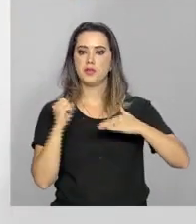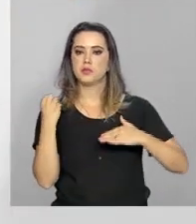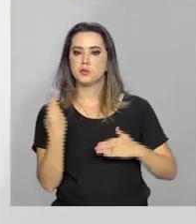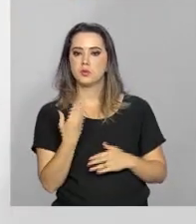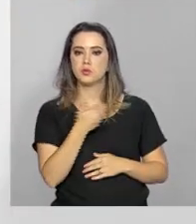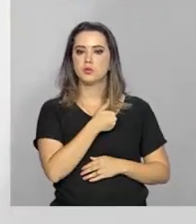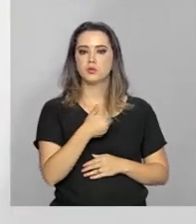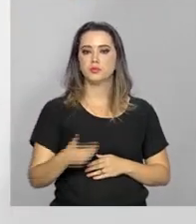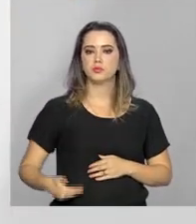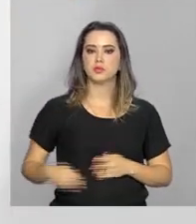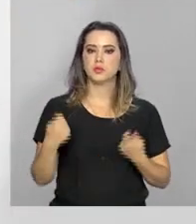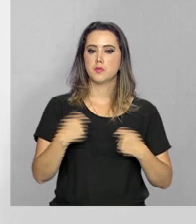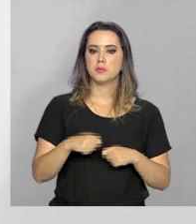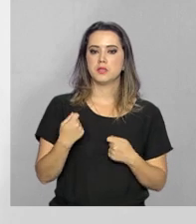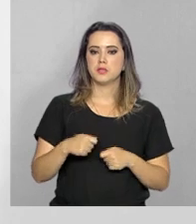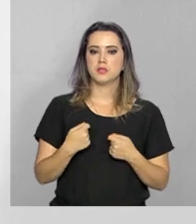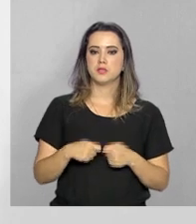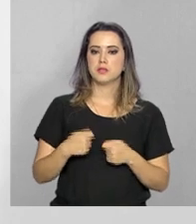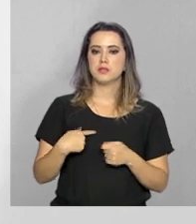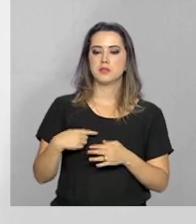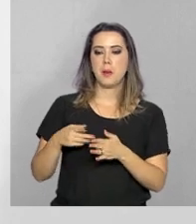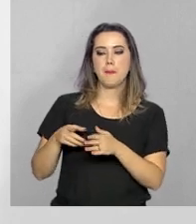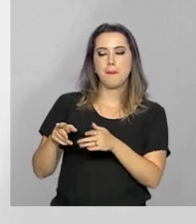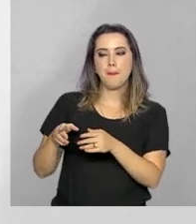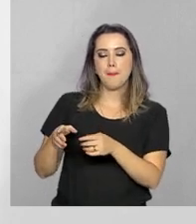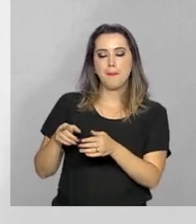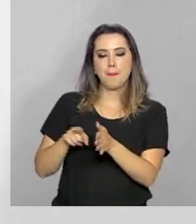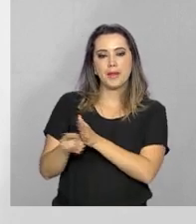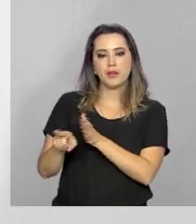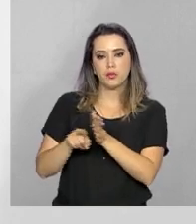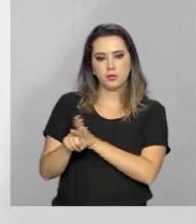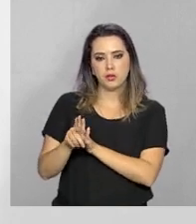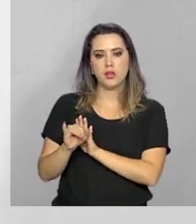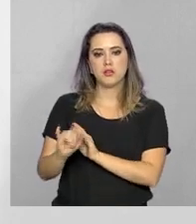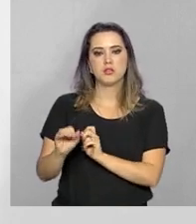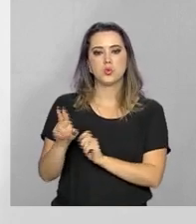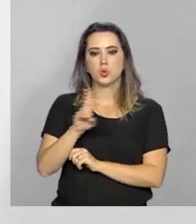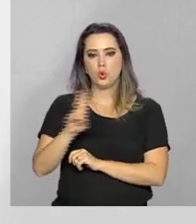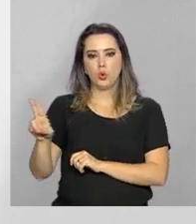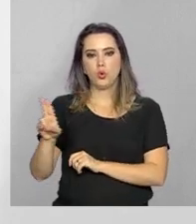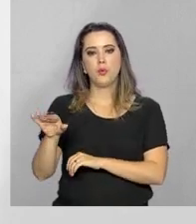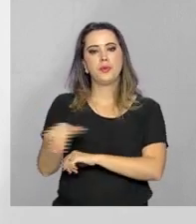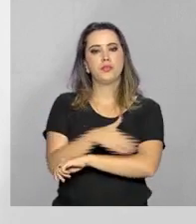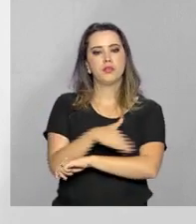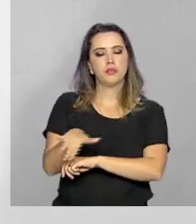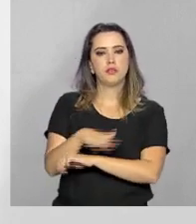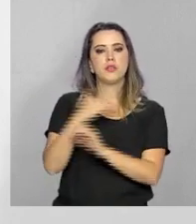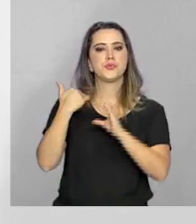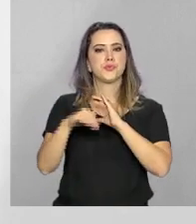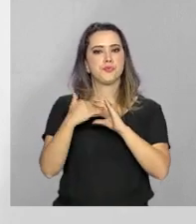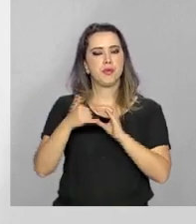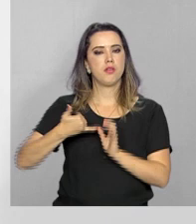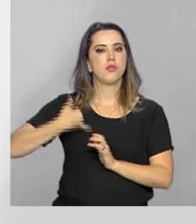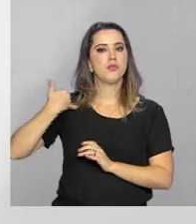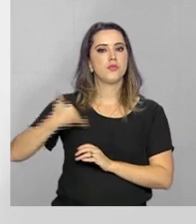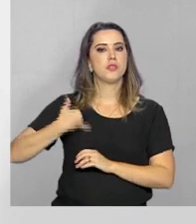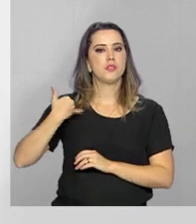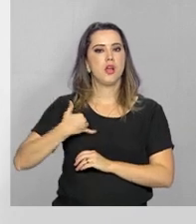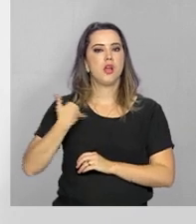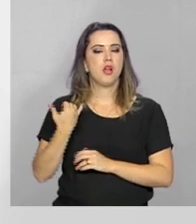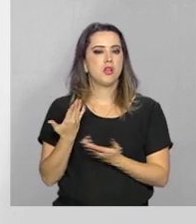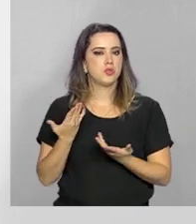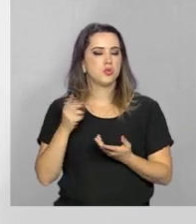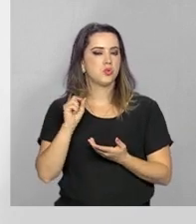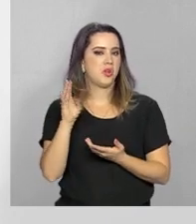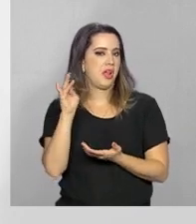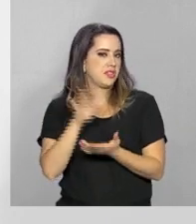consentimento do cidadão para coletar e usar dados como nome endereço e-mail idade estado civil e